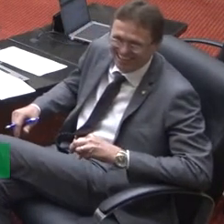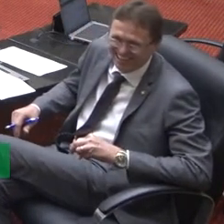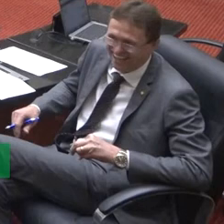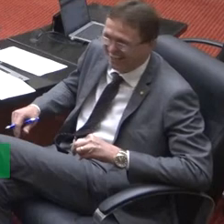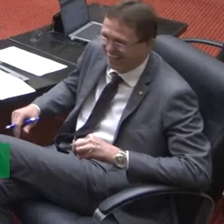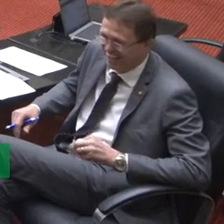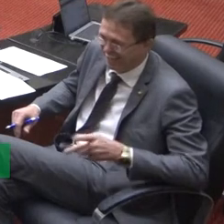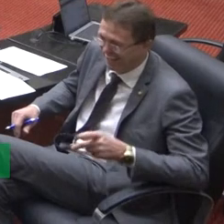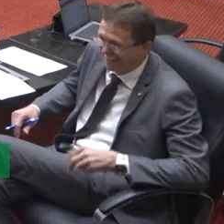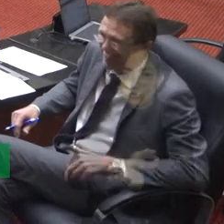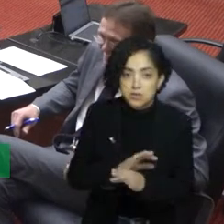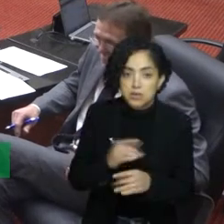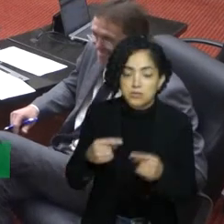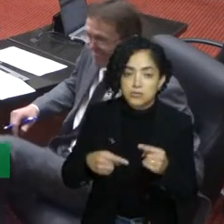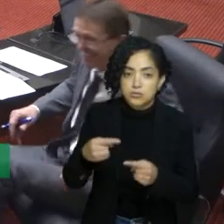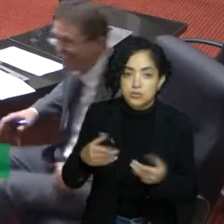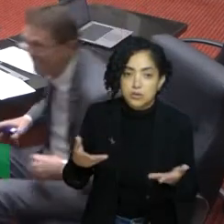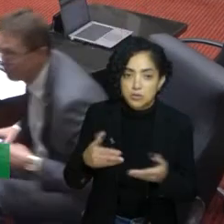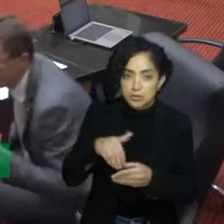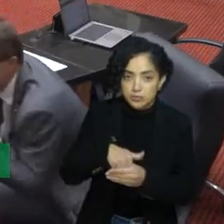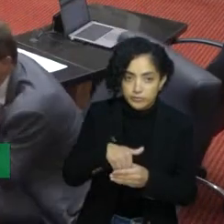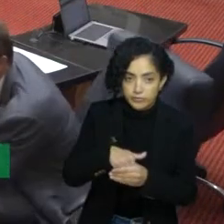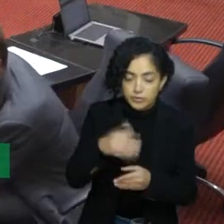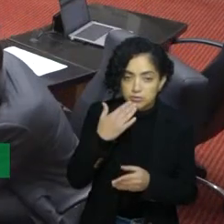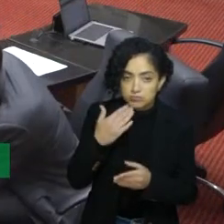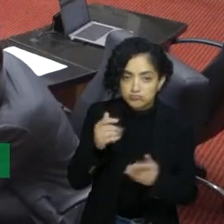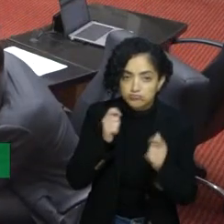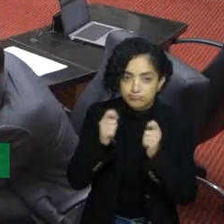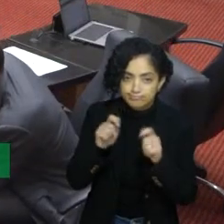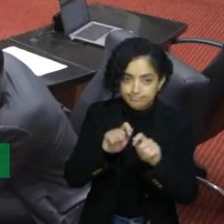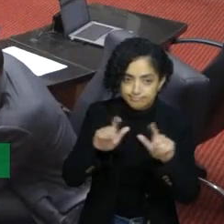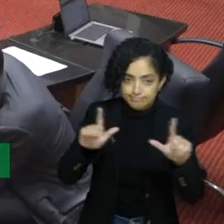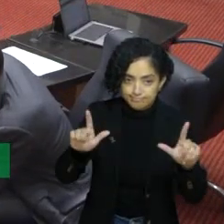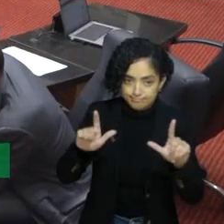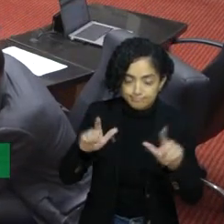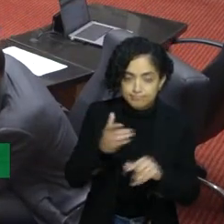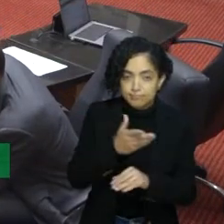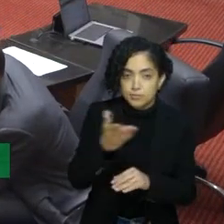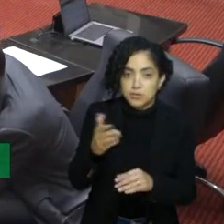Encerrada a discussão, em votação. Peço assessoria que abra o sistema para que os senhores